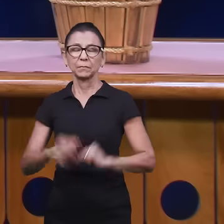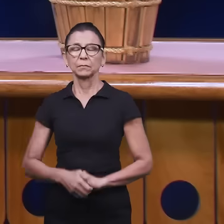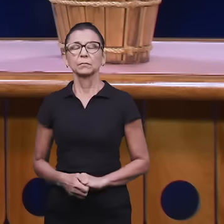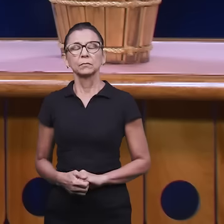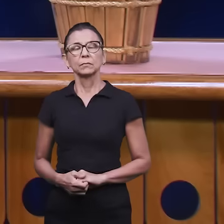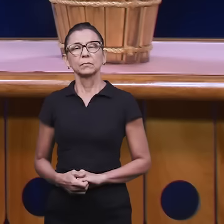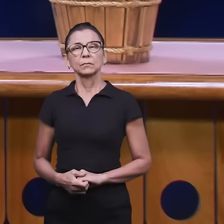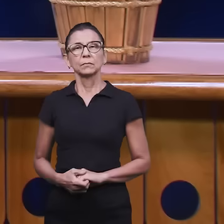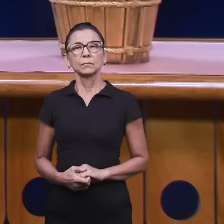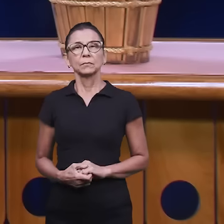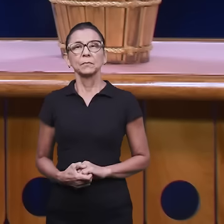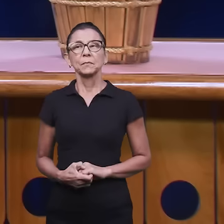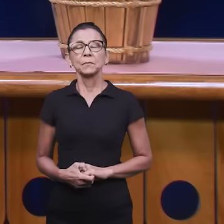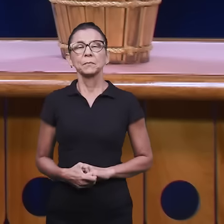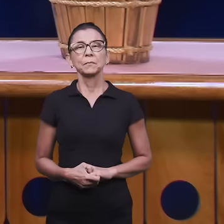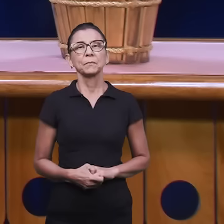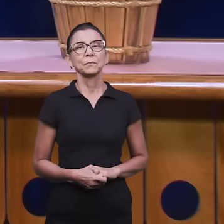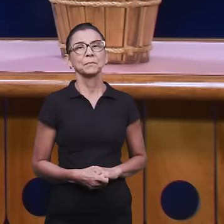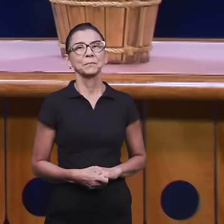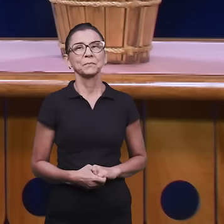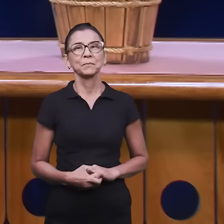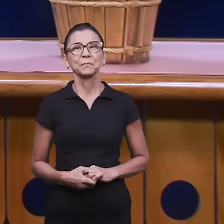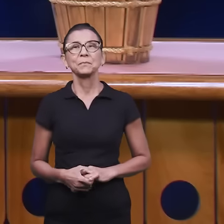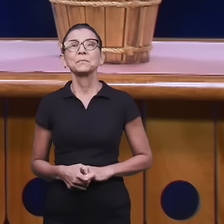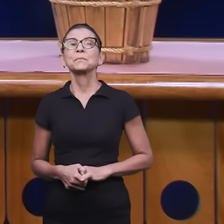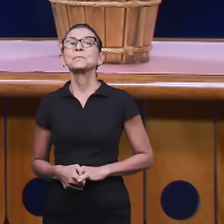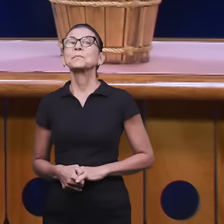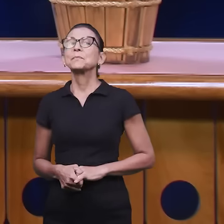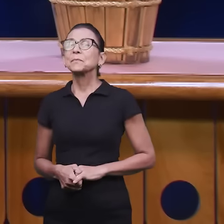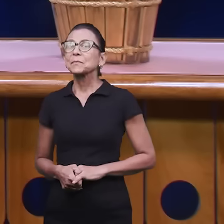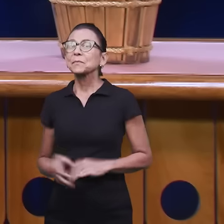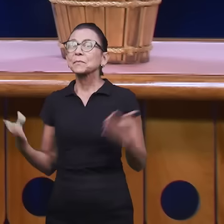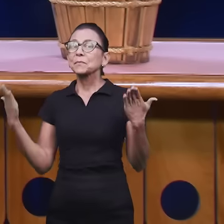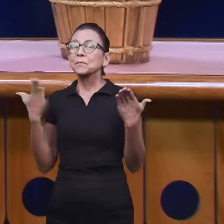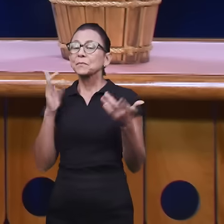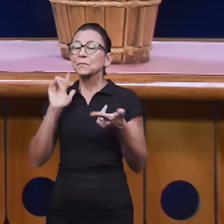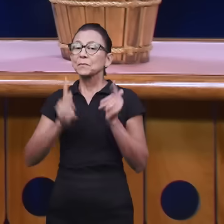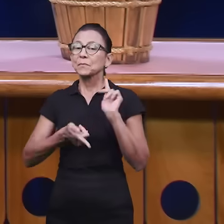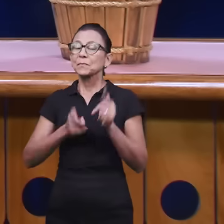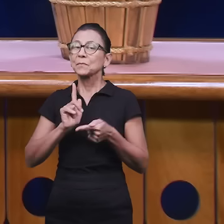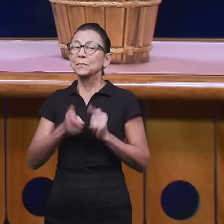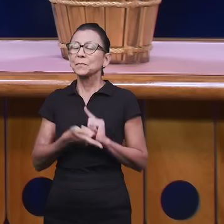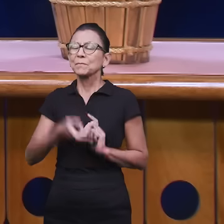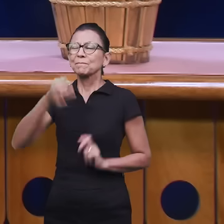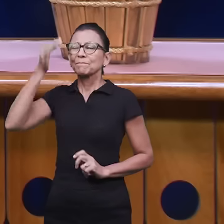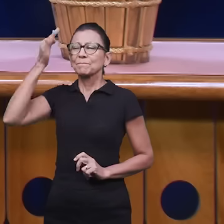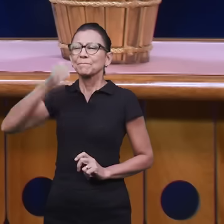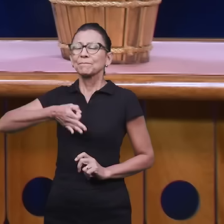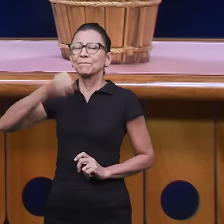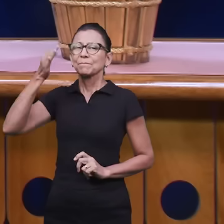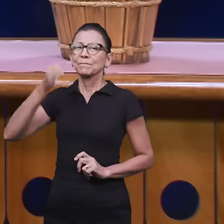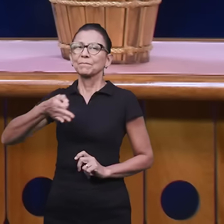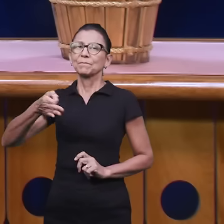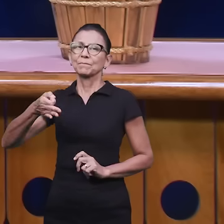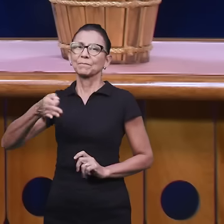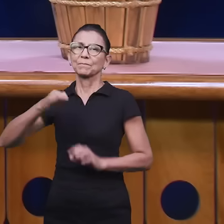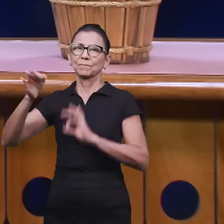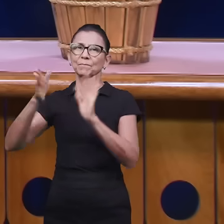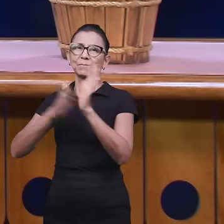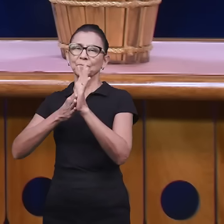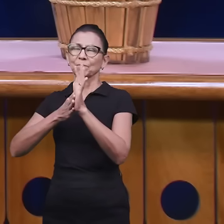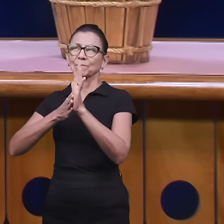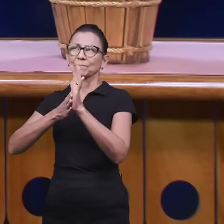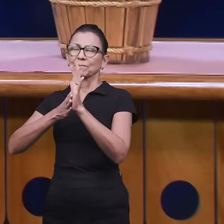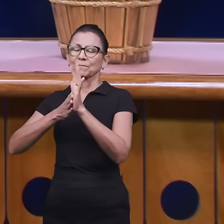tudo isso. Quando ele voltou, ele estava convicto de que esse era o projeto.